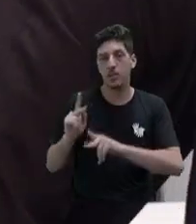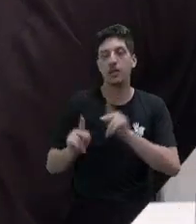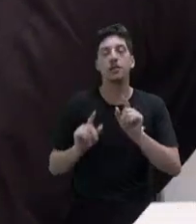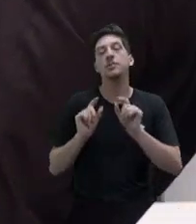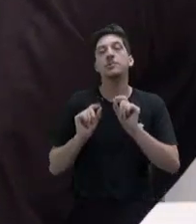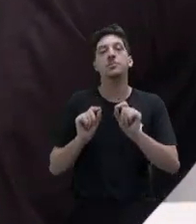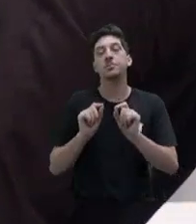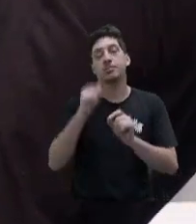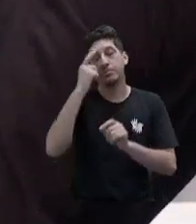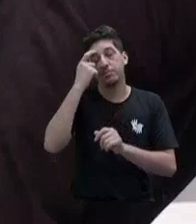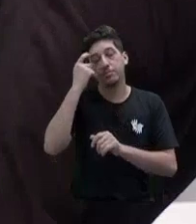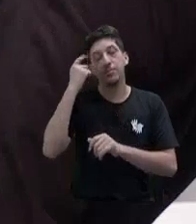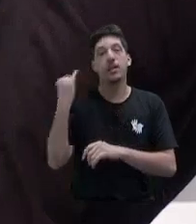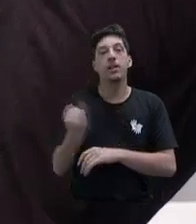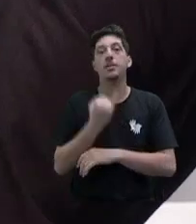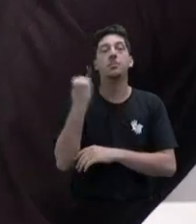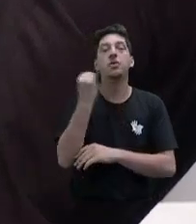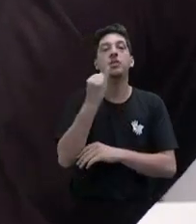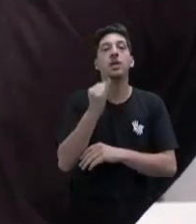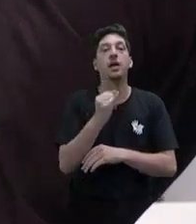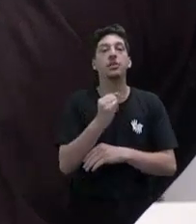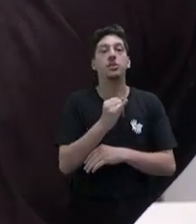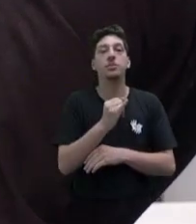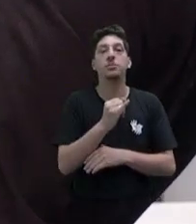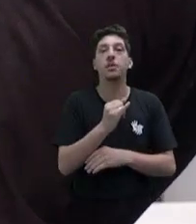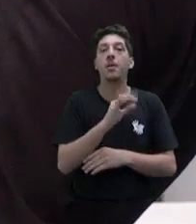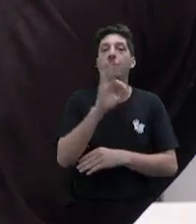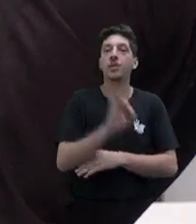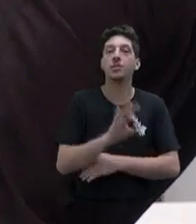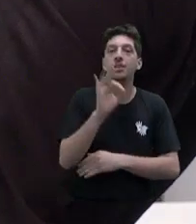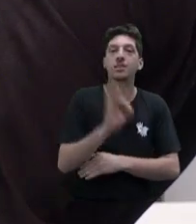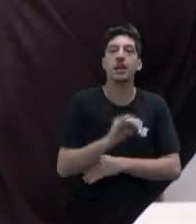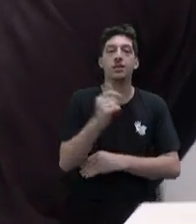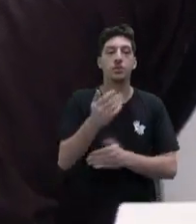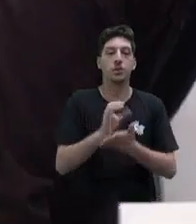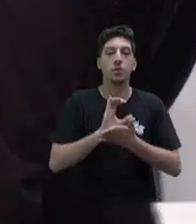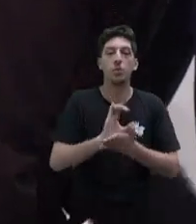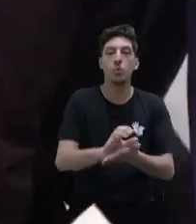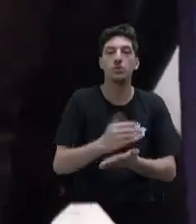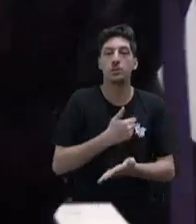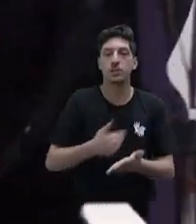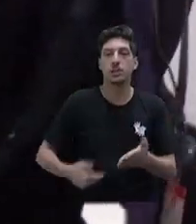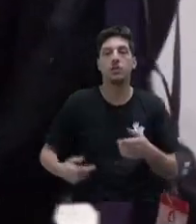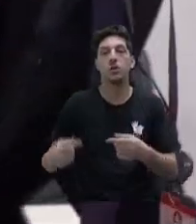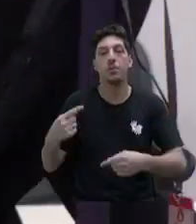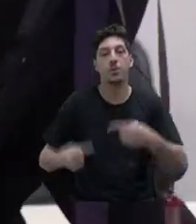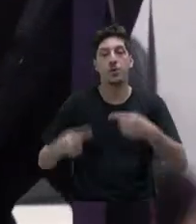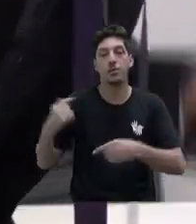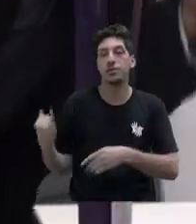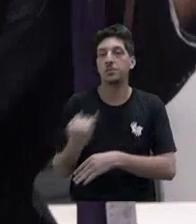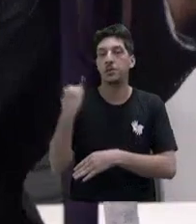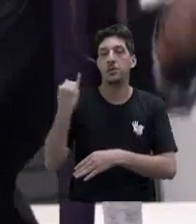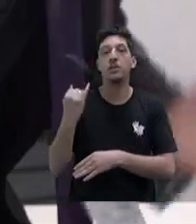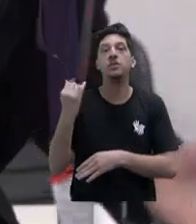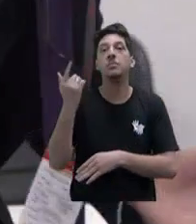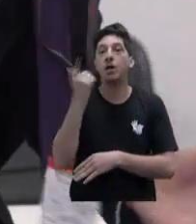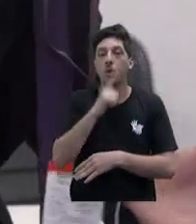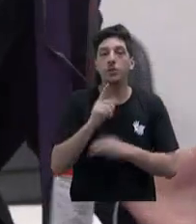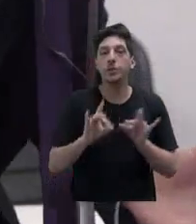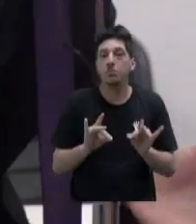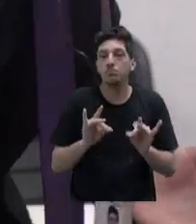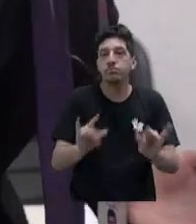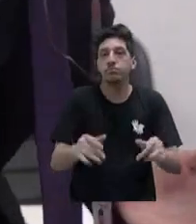esta importante fatia do recurso do Estado numa política tão importante que é, afinal, para combater a fome.